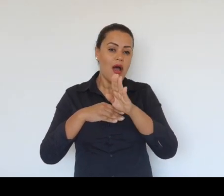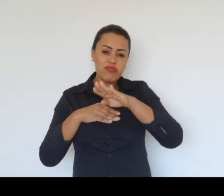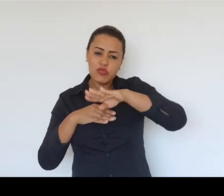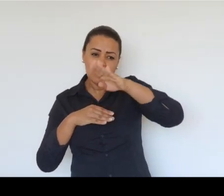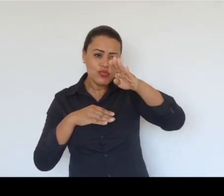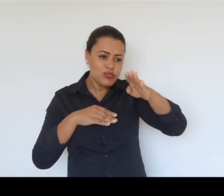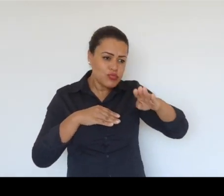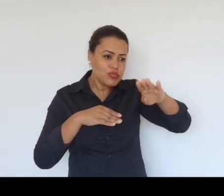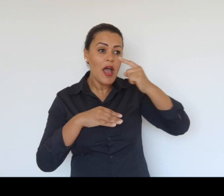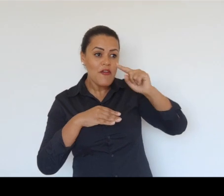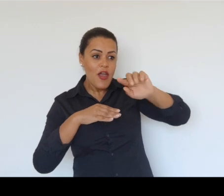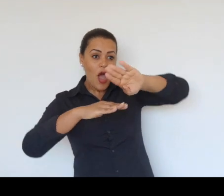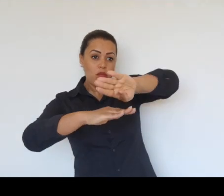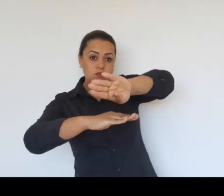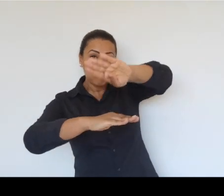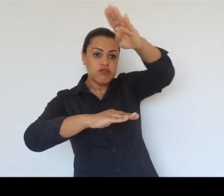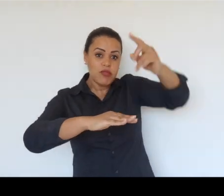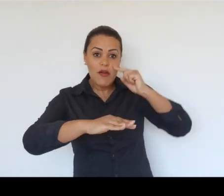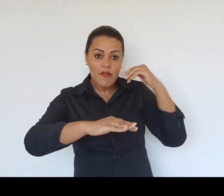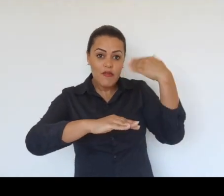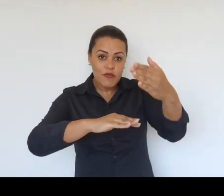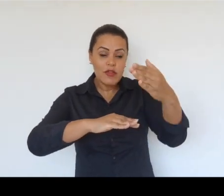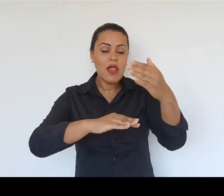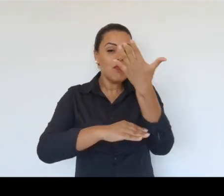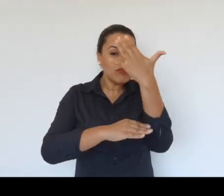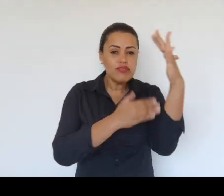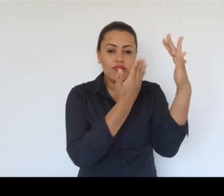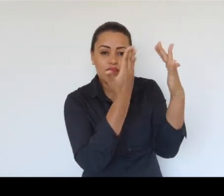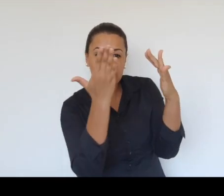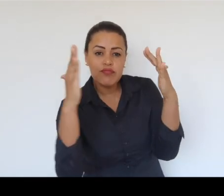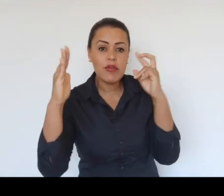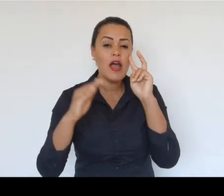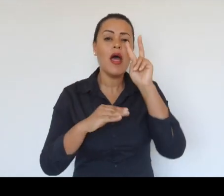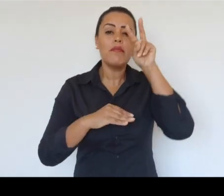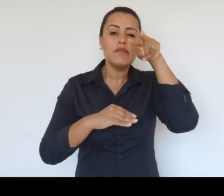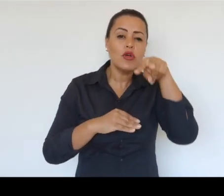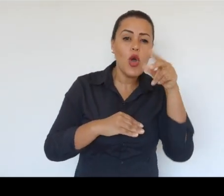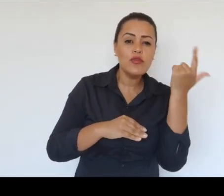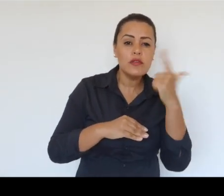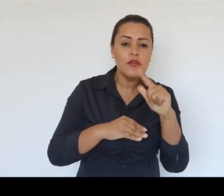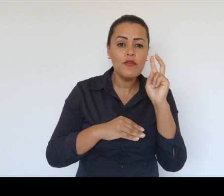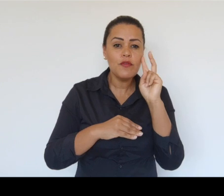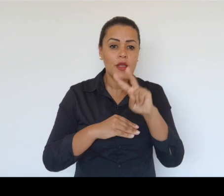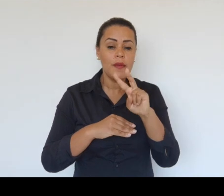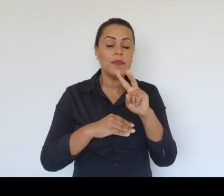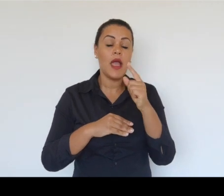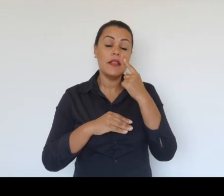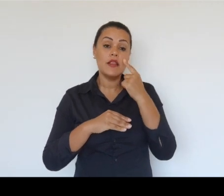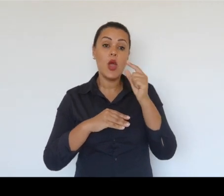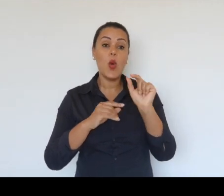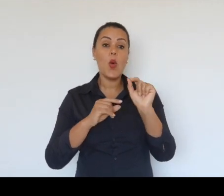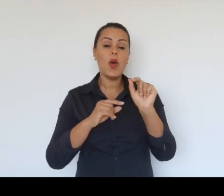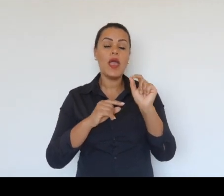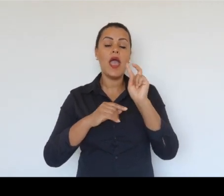consegue ver já as serras e as montanhas. Então é bem possível que, uma vez que o morro tenha alcançado essa altura,